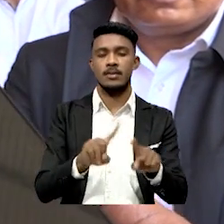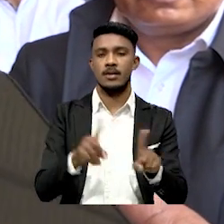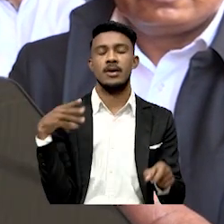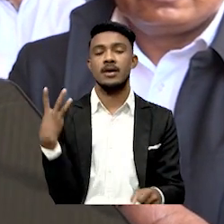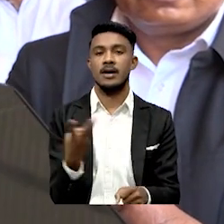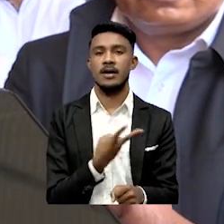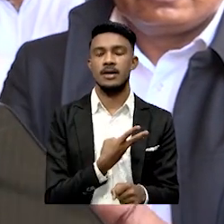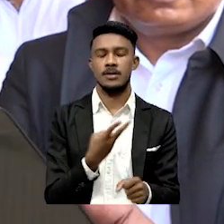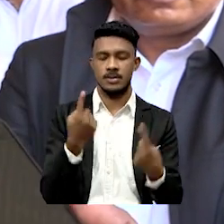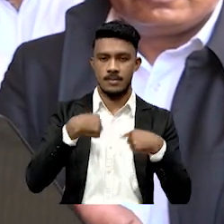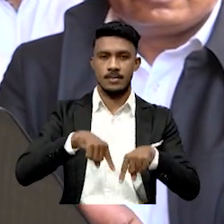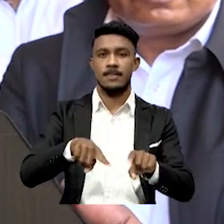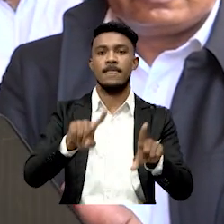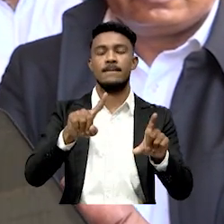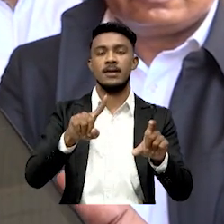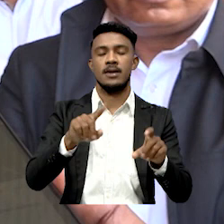atu